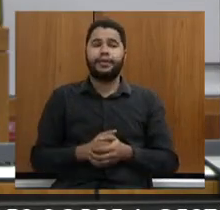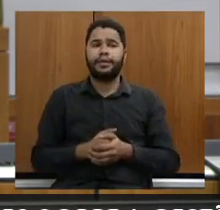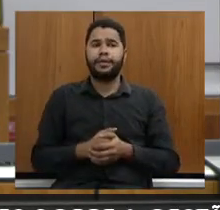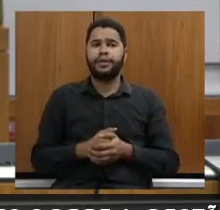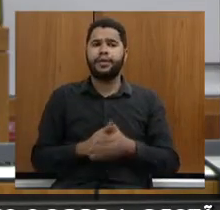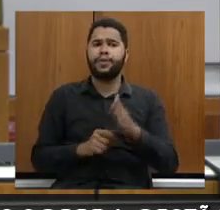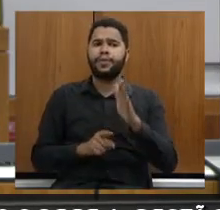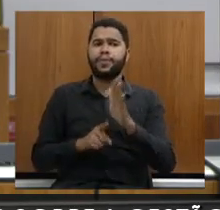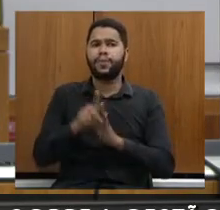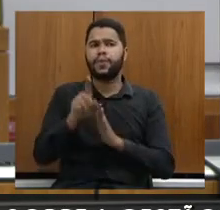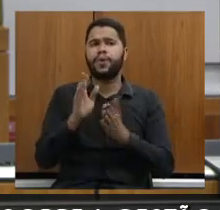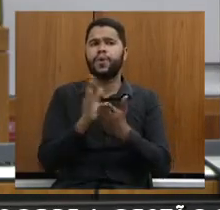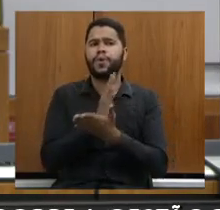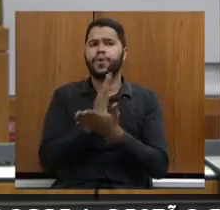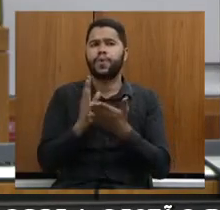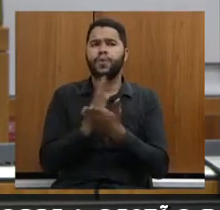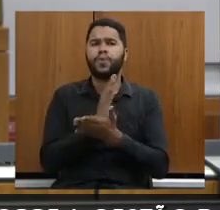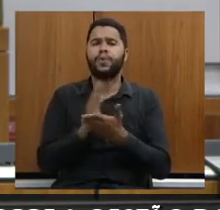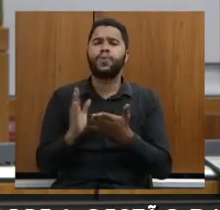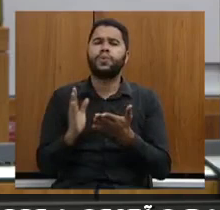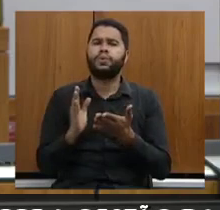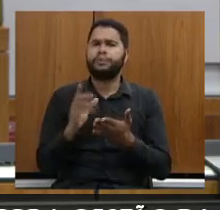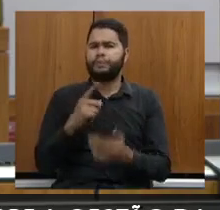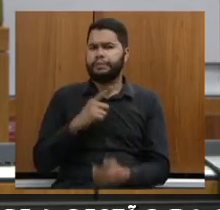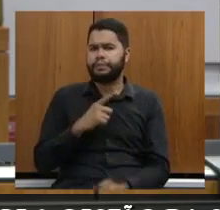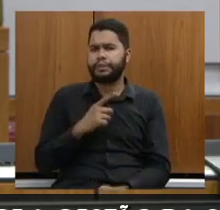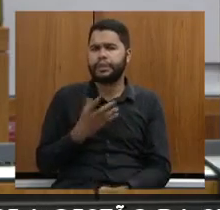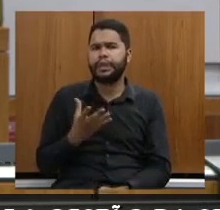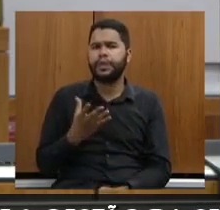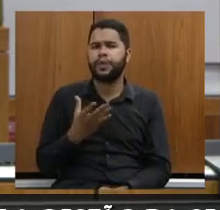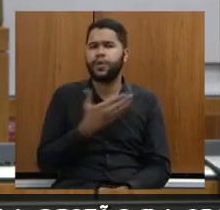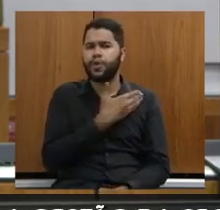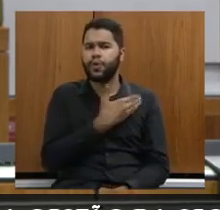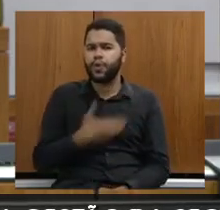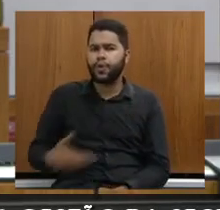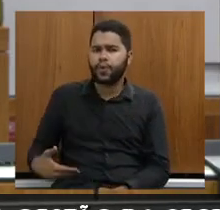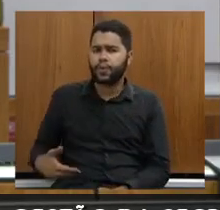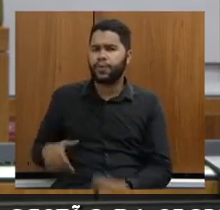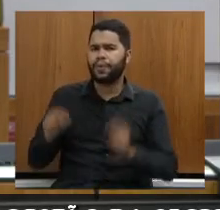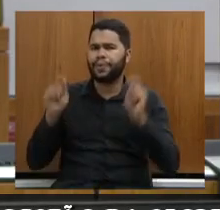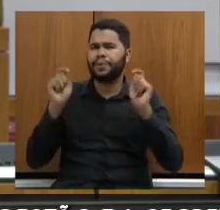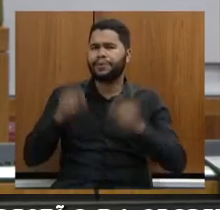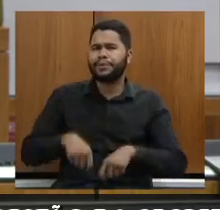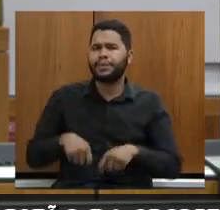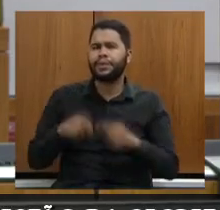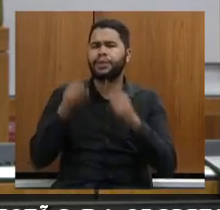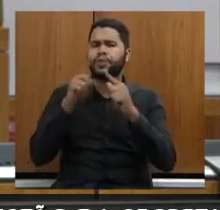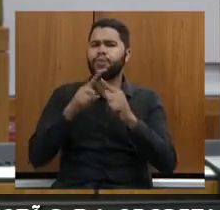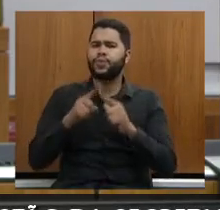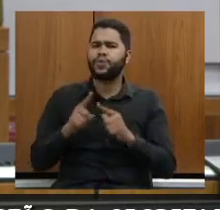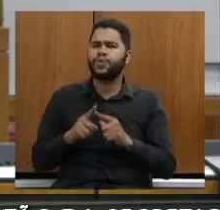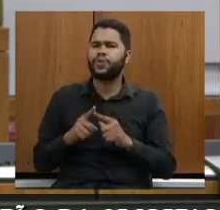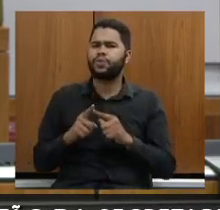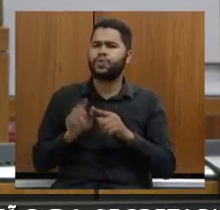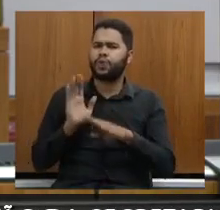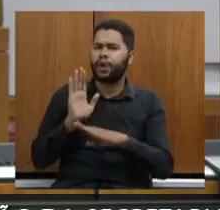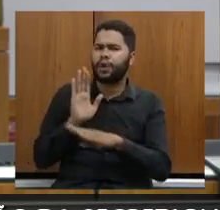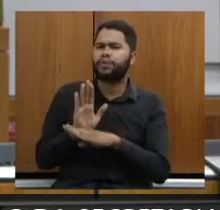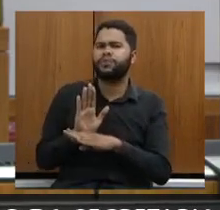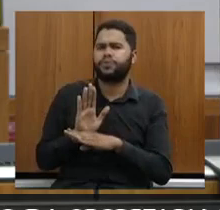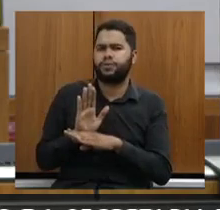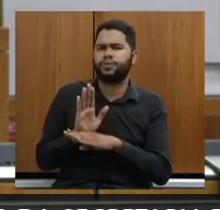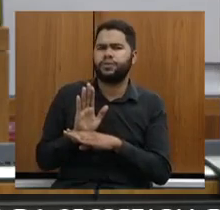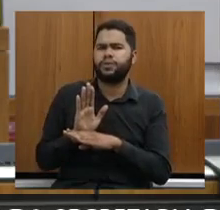né que Alguns produtores no perguntar se tem o governo tem como dar algum tipo de subsídio